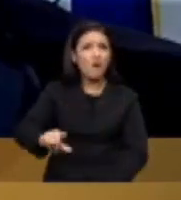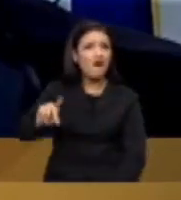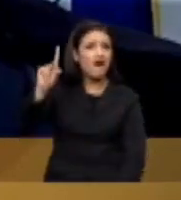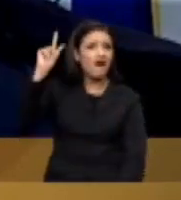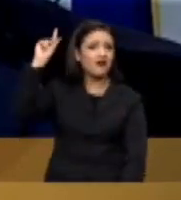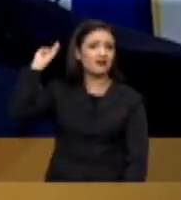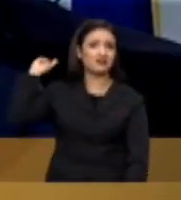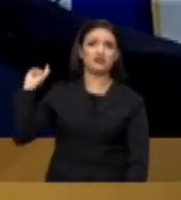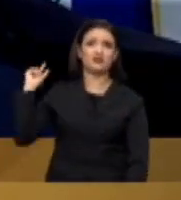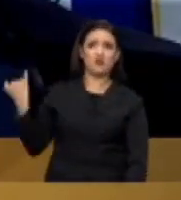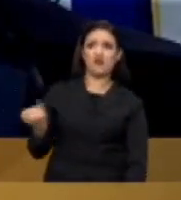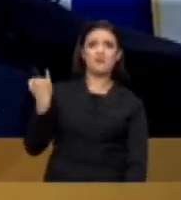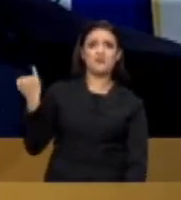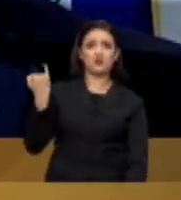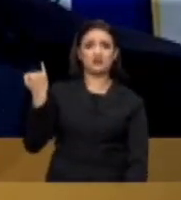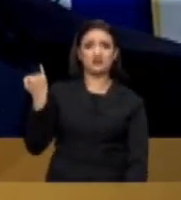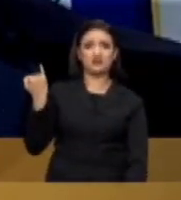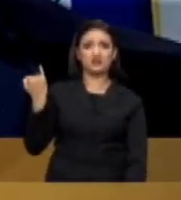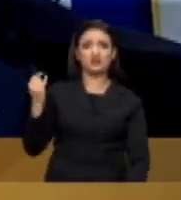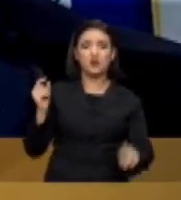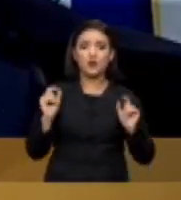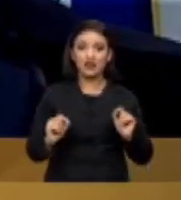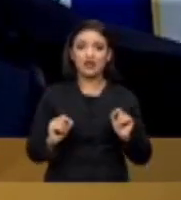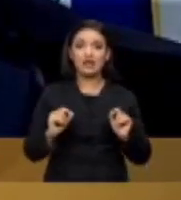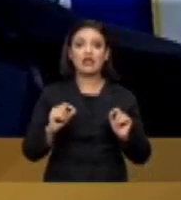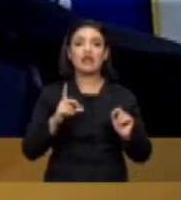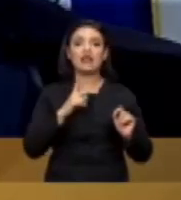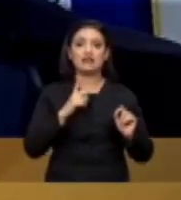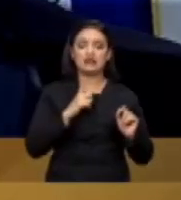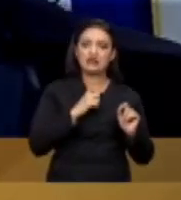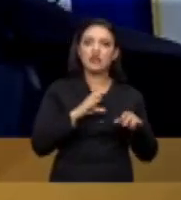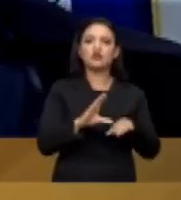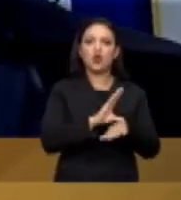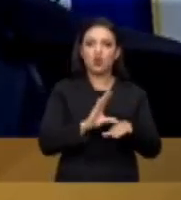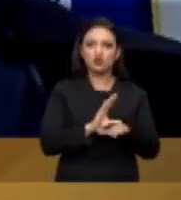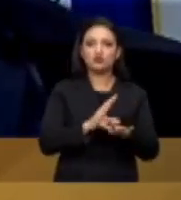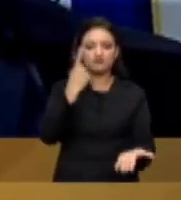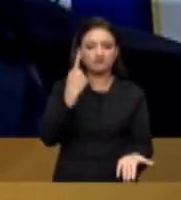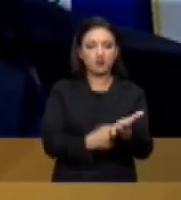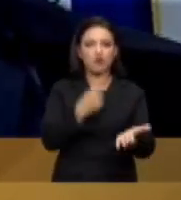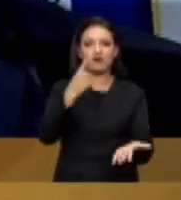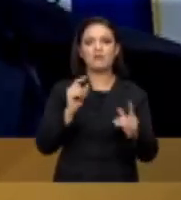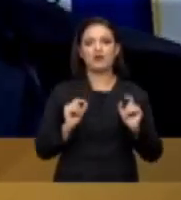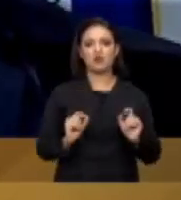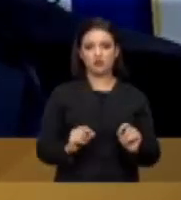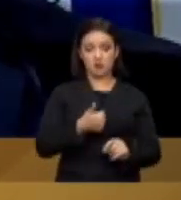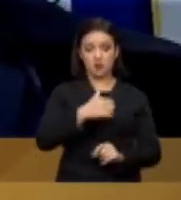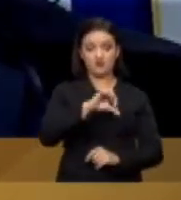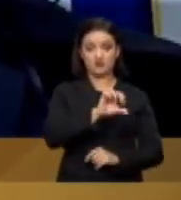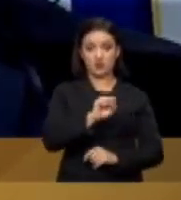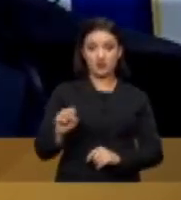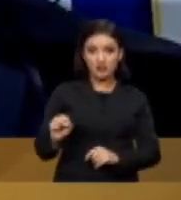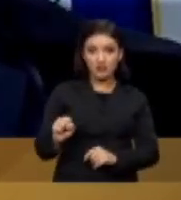caros ao ser humano, concretizando o legislador constituinte de 88, que avançou em relação às